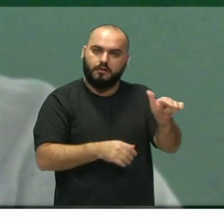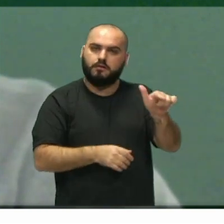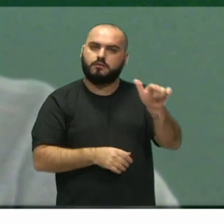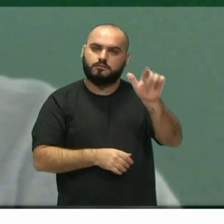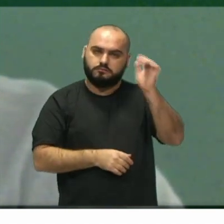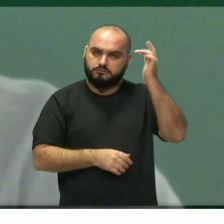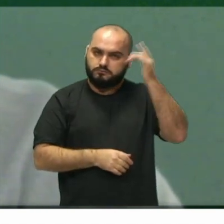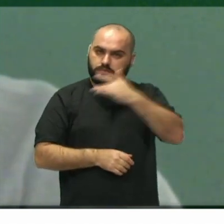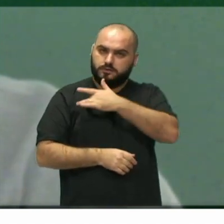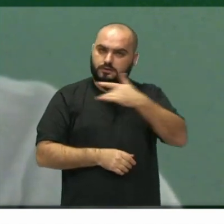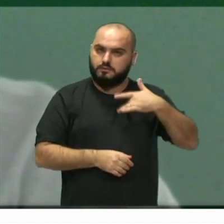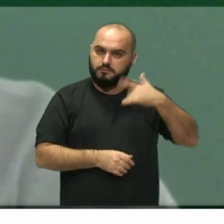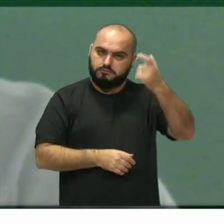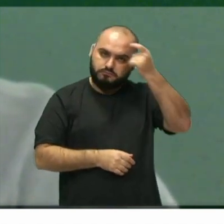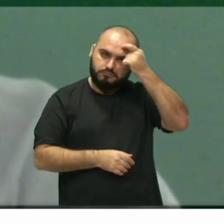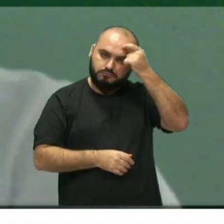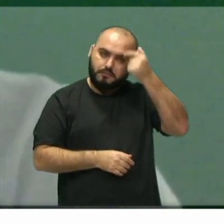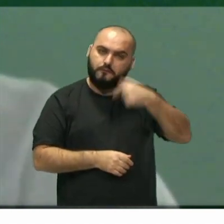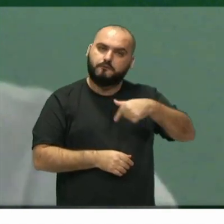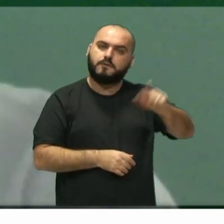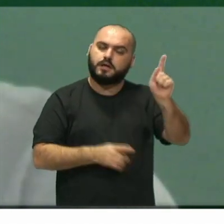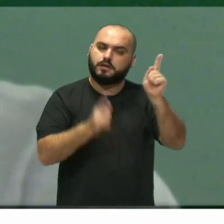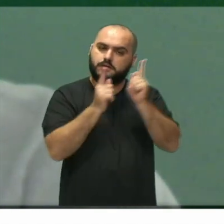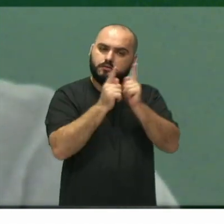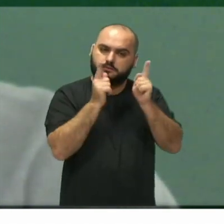saúde mental e ele vai ser atendido.